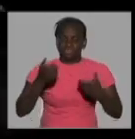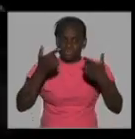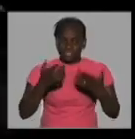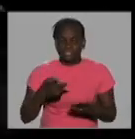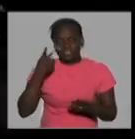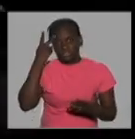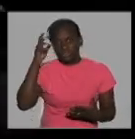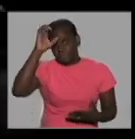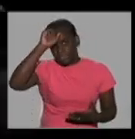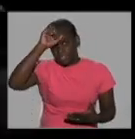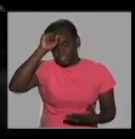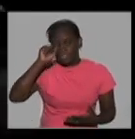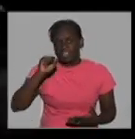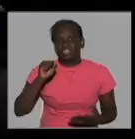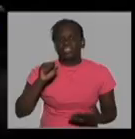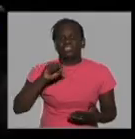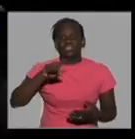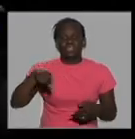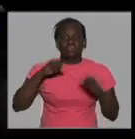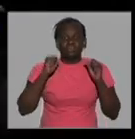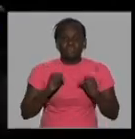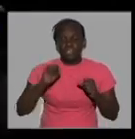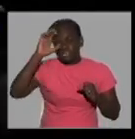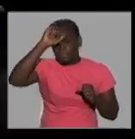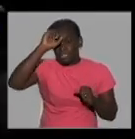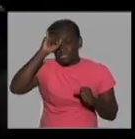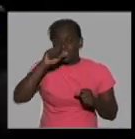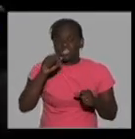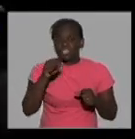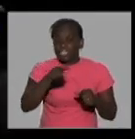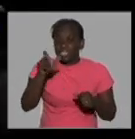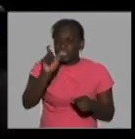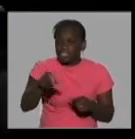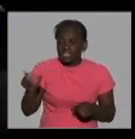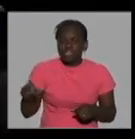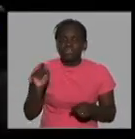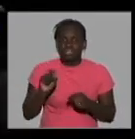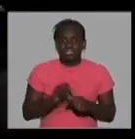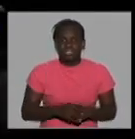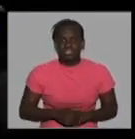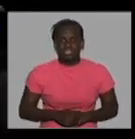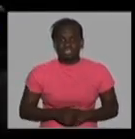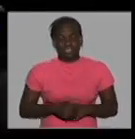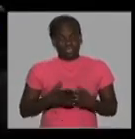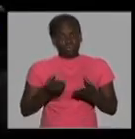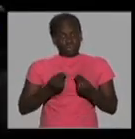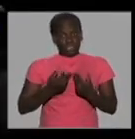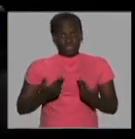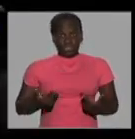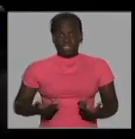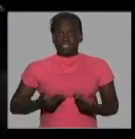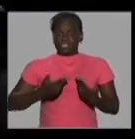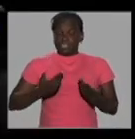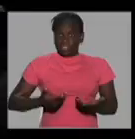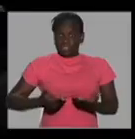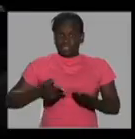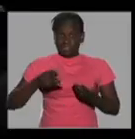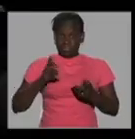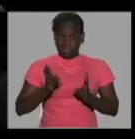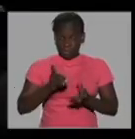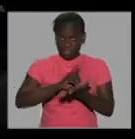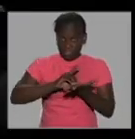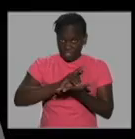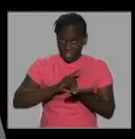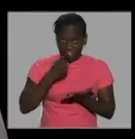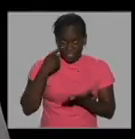Falando em aprender, o que nós podemos aprender com esses personagens? Ah, bastante coisa, né? Assim, no